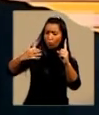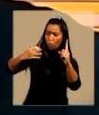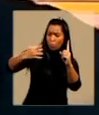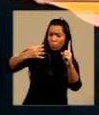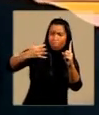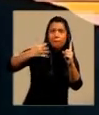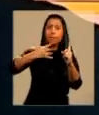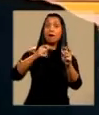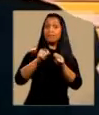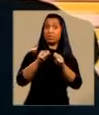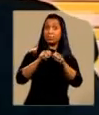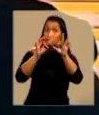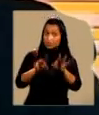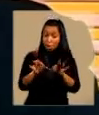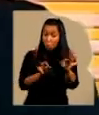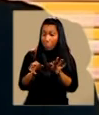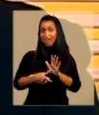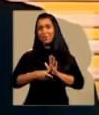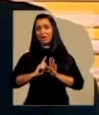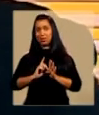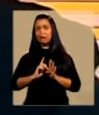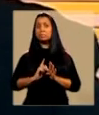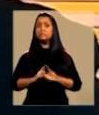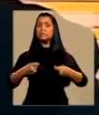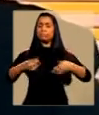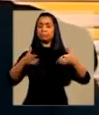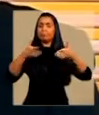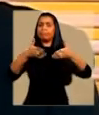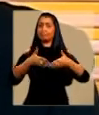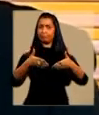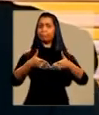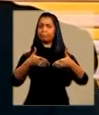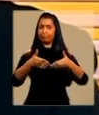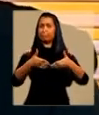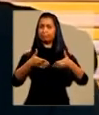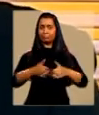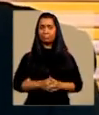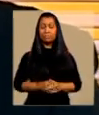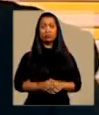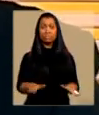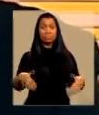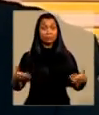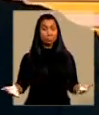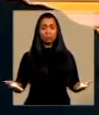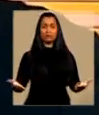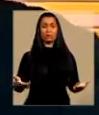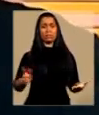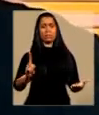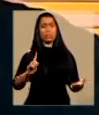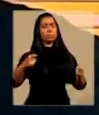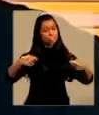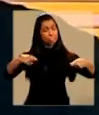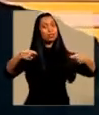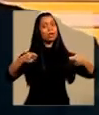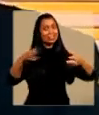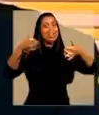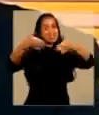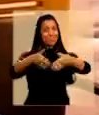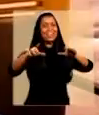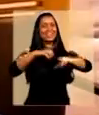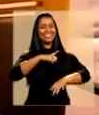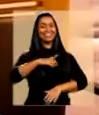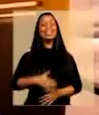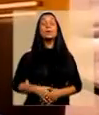essas metas, procure executá-las com planejamentos, ter disciplina, priorizando, enfim, não deixe de ser